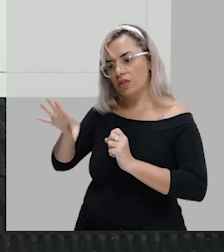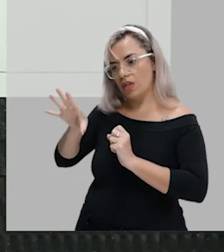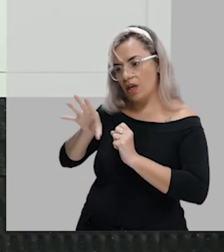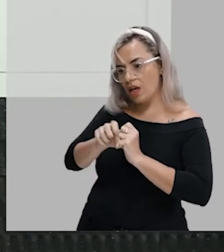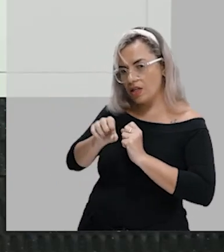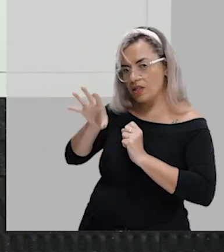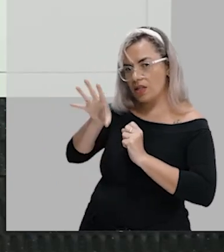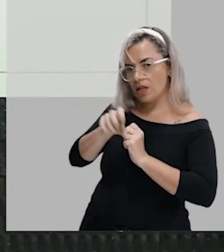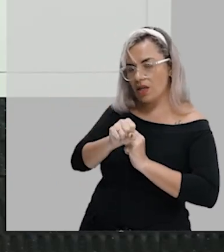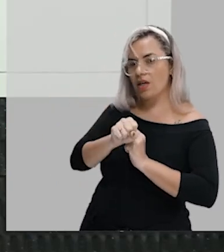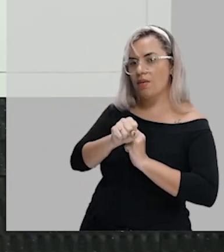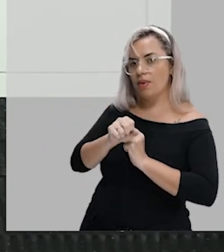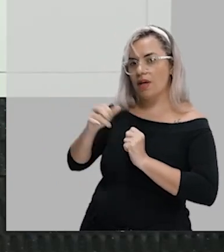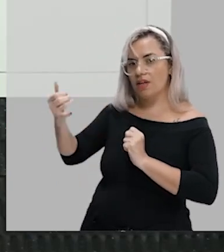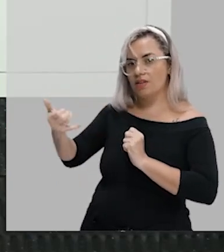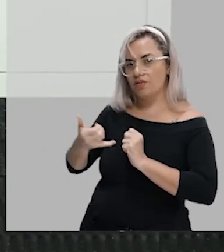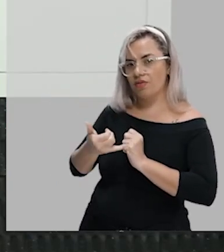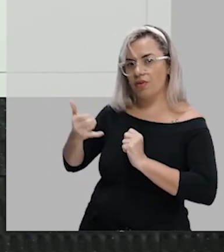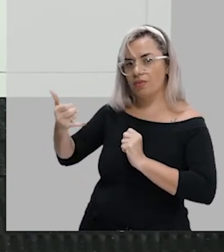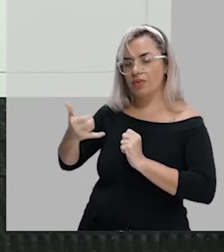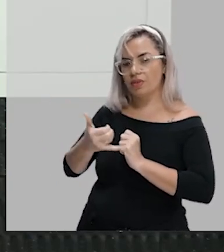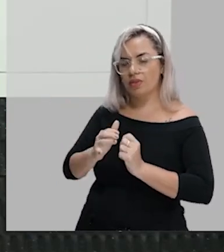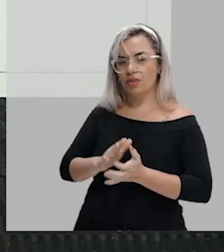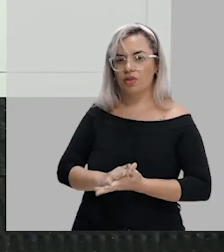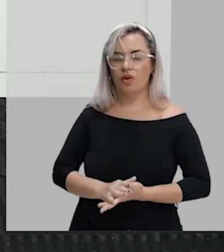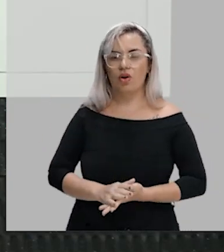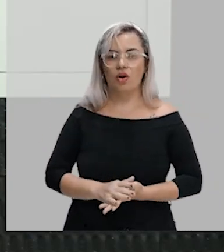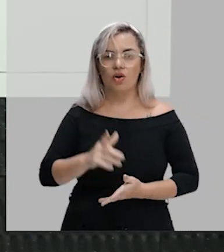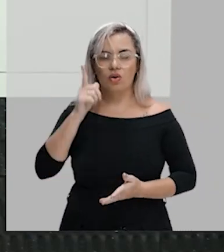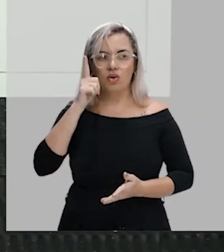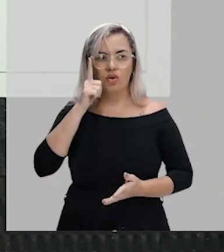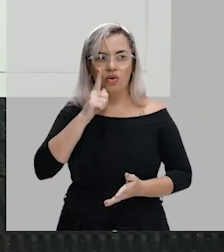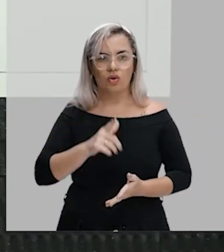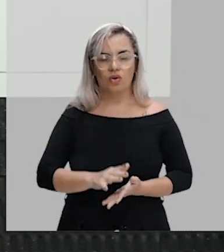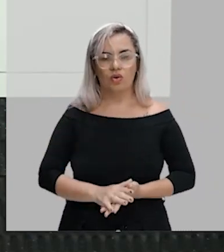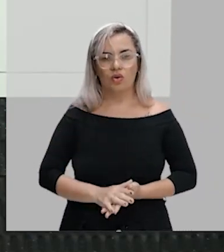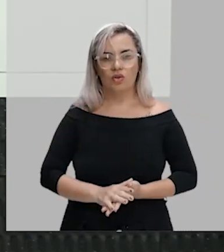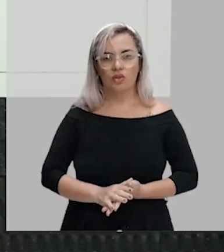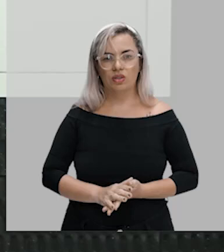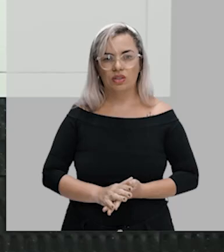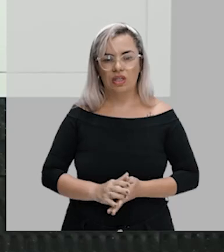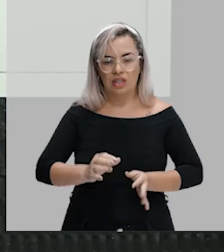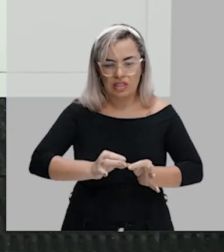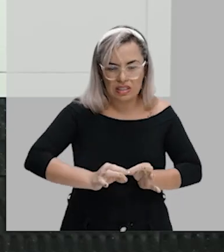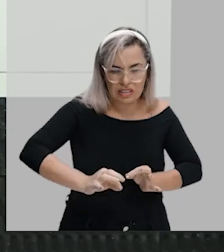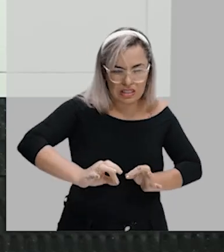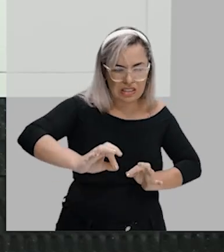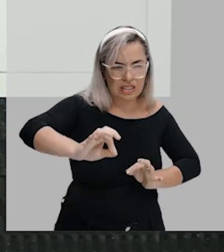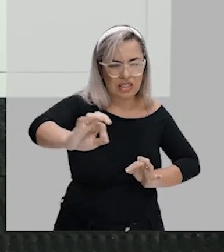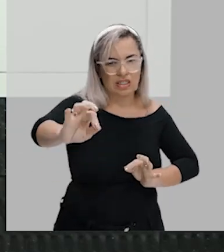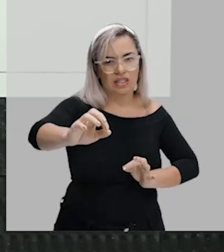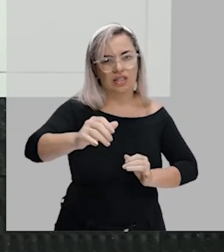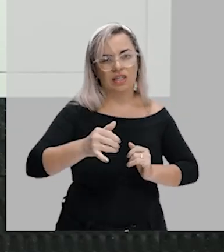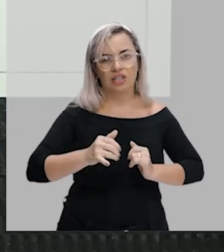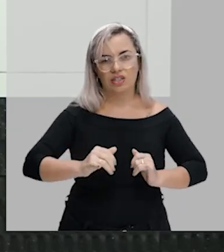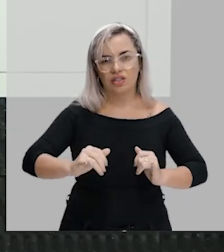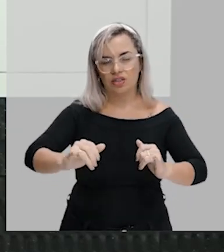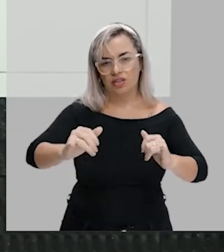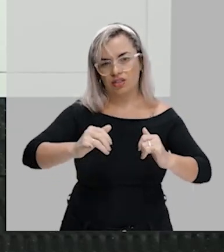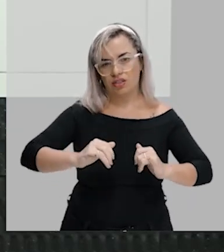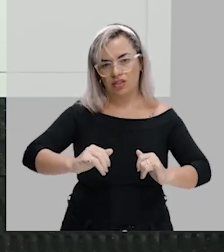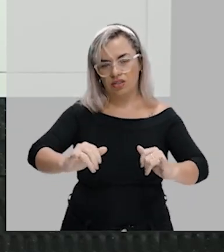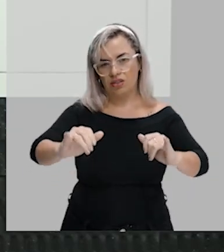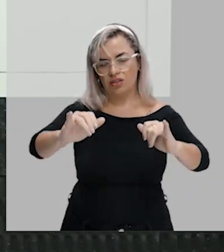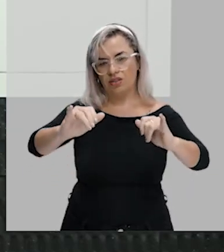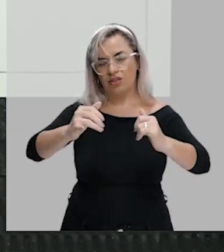elas conseguem viajar grandes distâncias, por exemplo, no caso desses raios amadores, porque esse tipo de